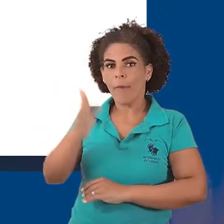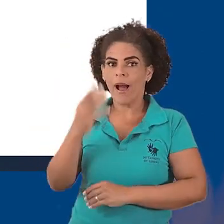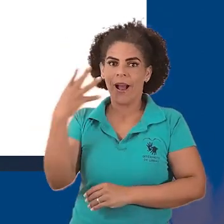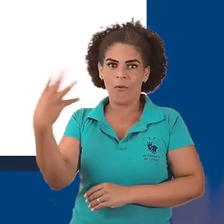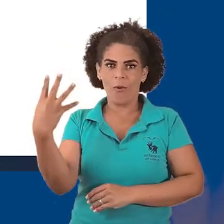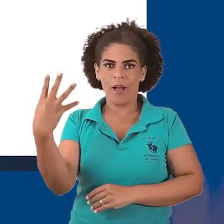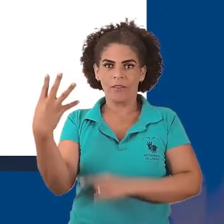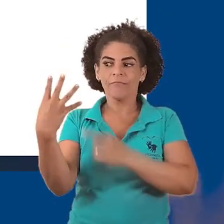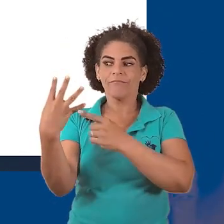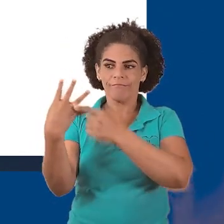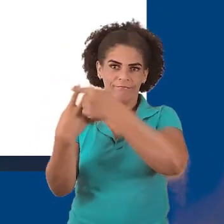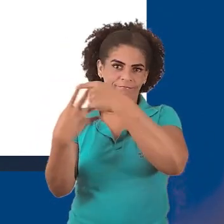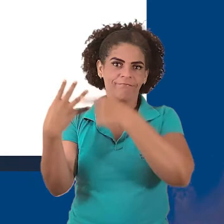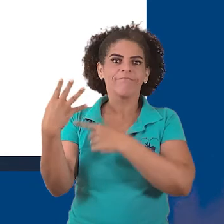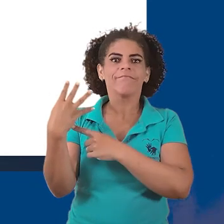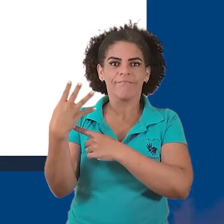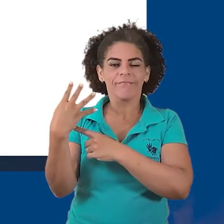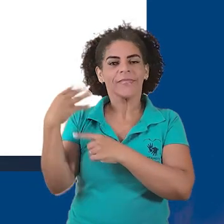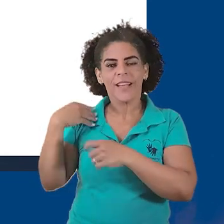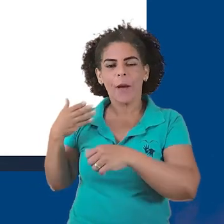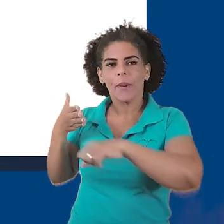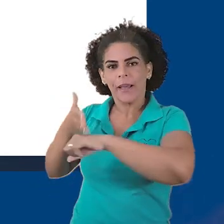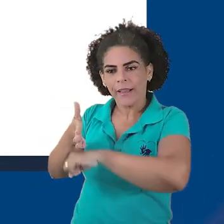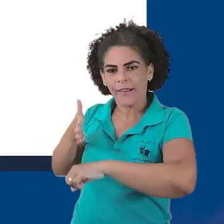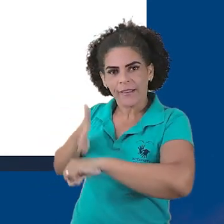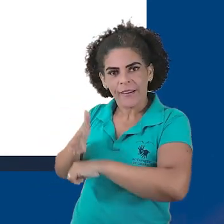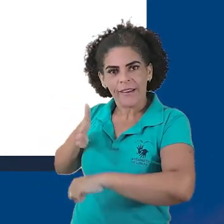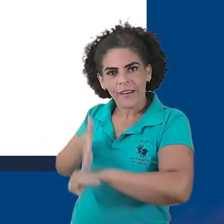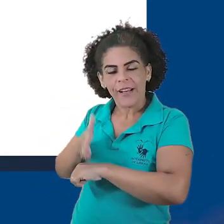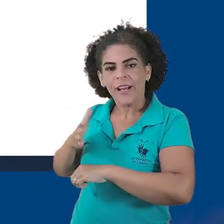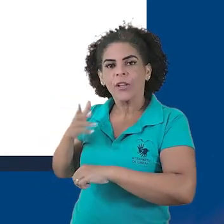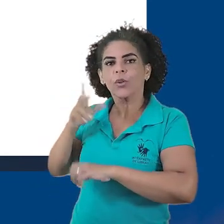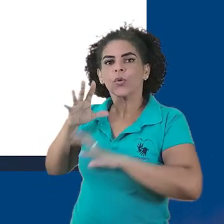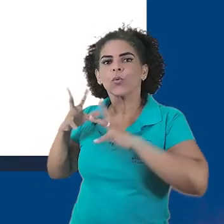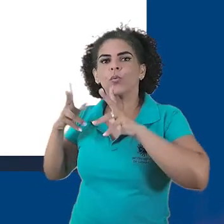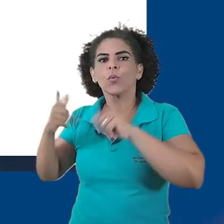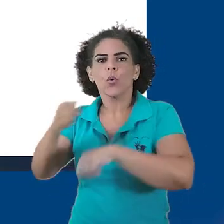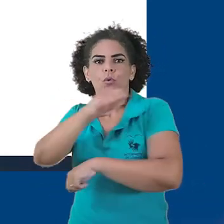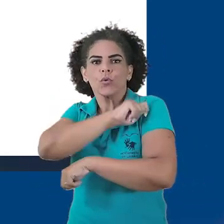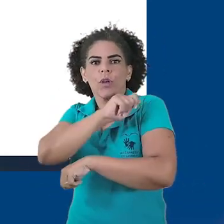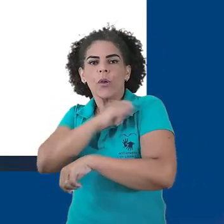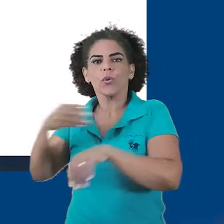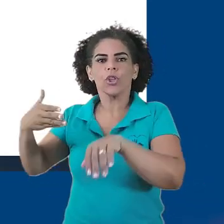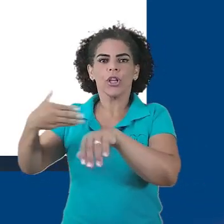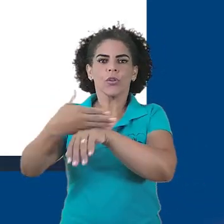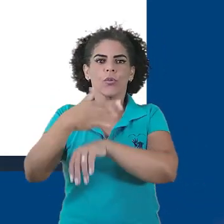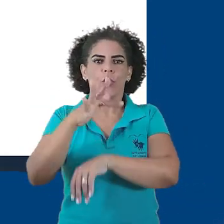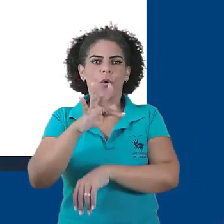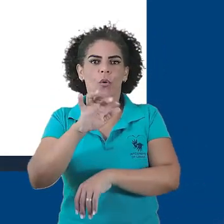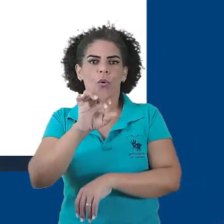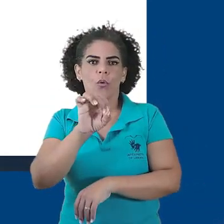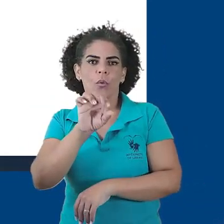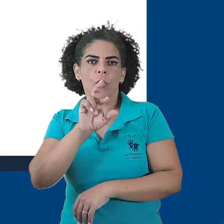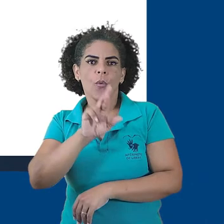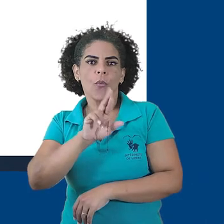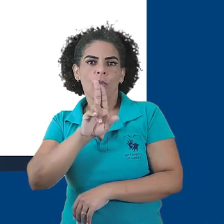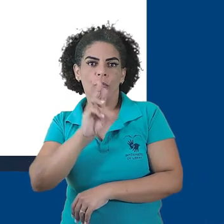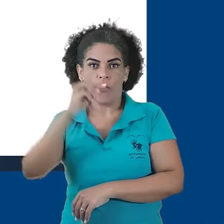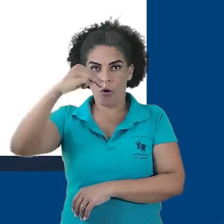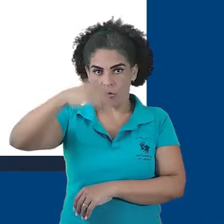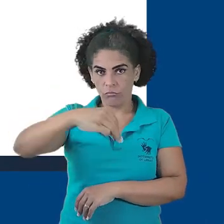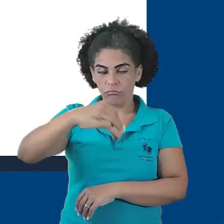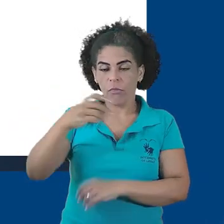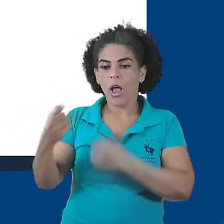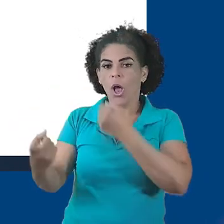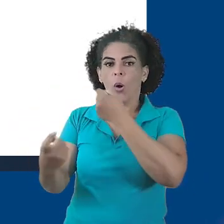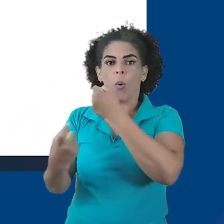4. Eu vou ter acesso aos outros participantes do fórum clicando nas